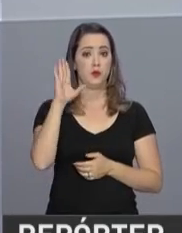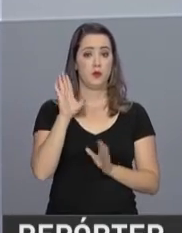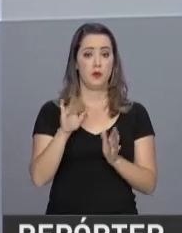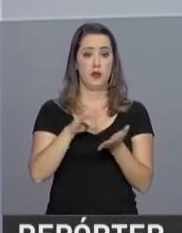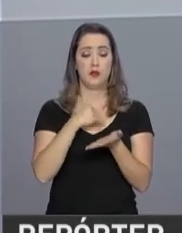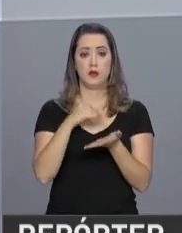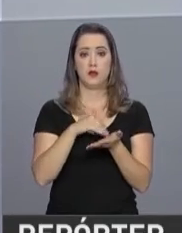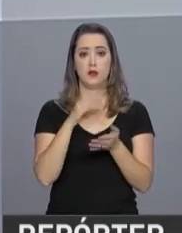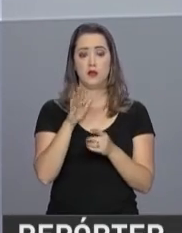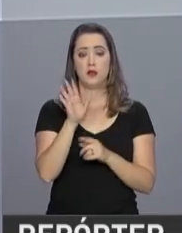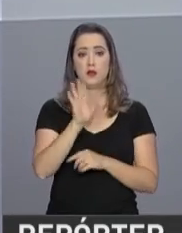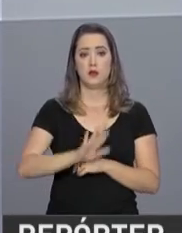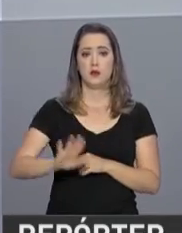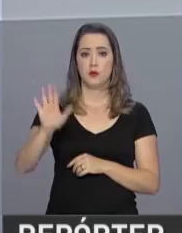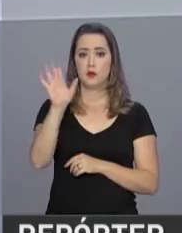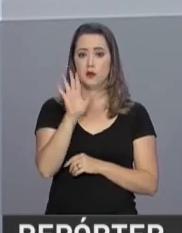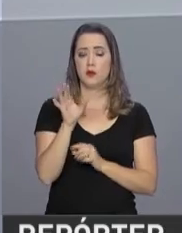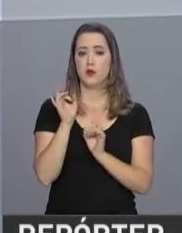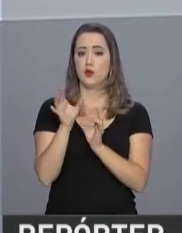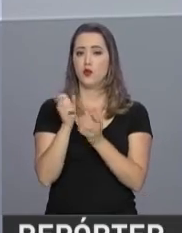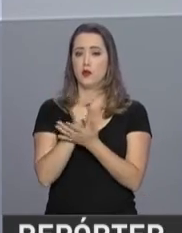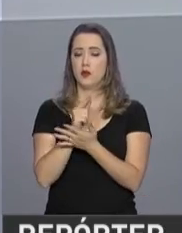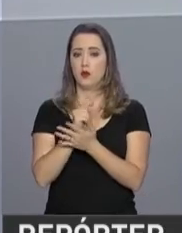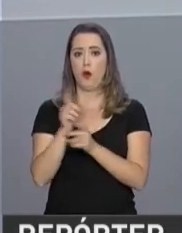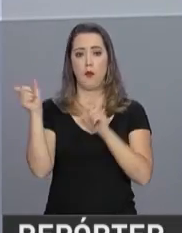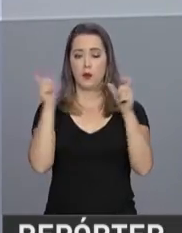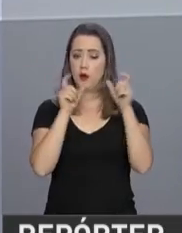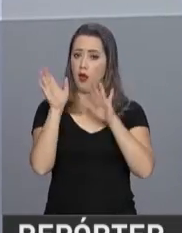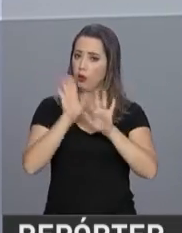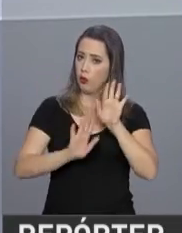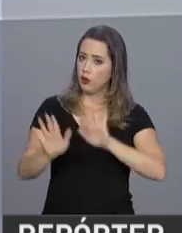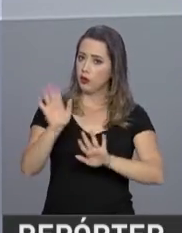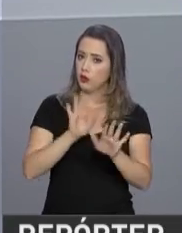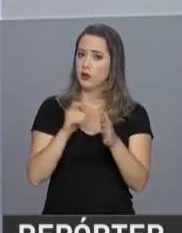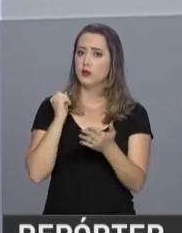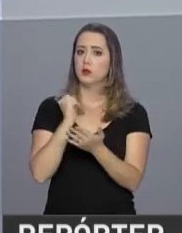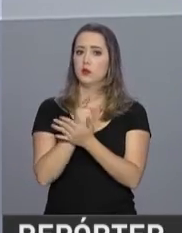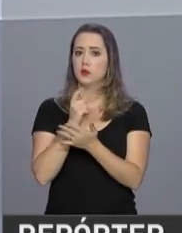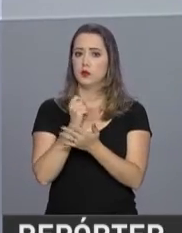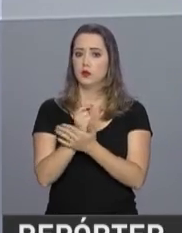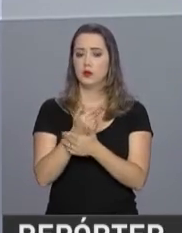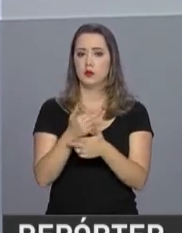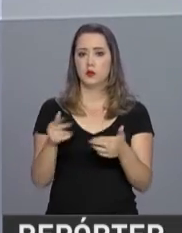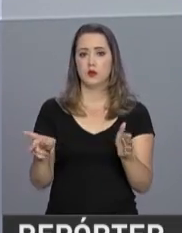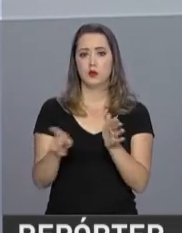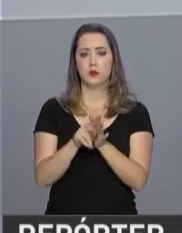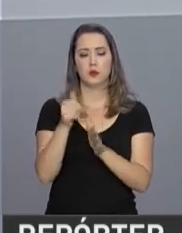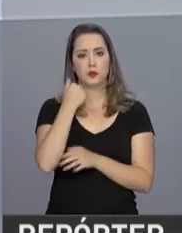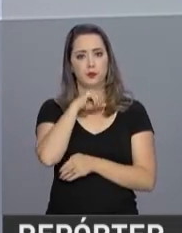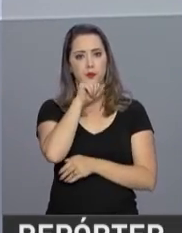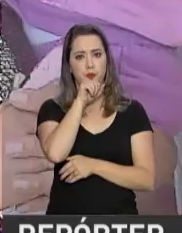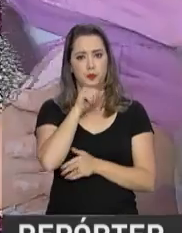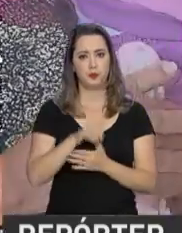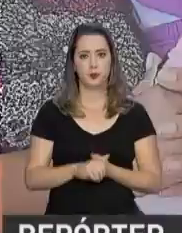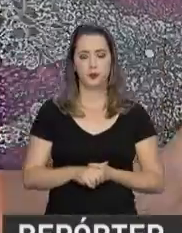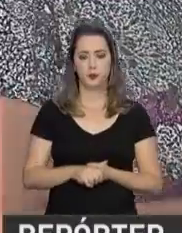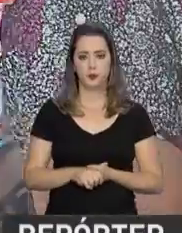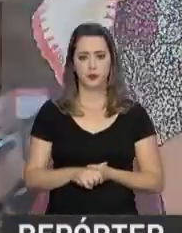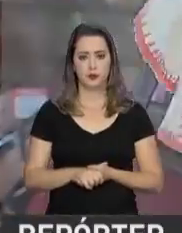secretaria nacional do consumidor alerta sobre os cuidados que devem ser tomados na hora de comprar o presente da mamãe